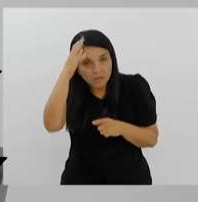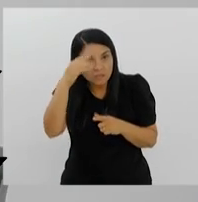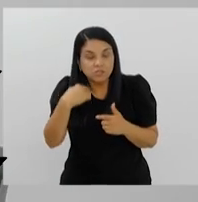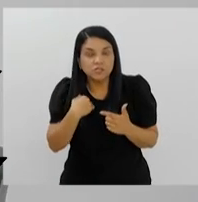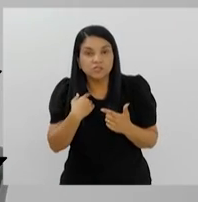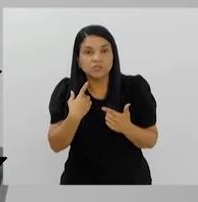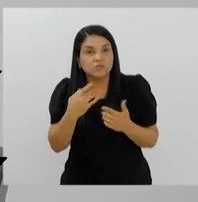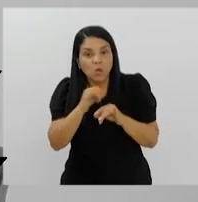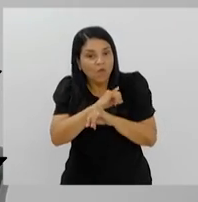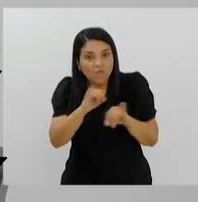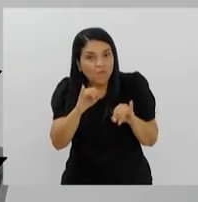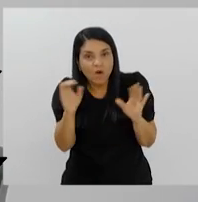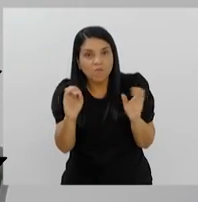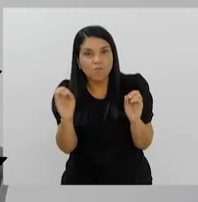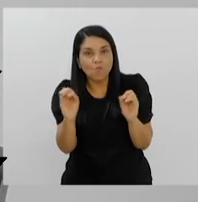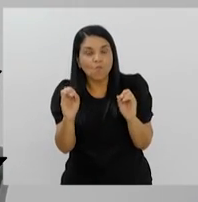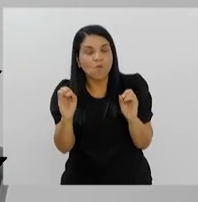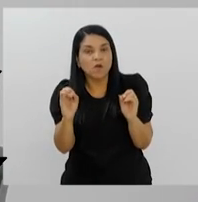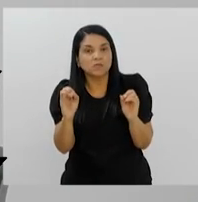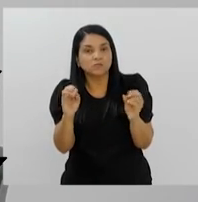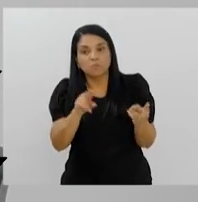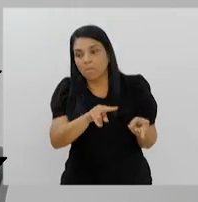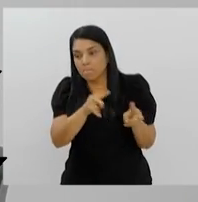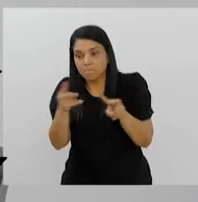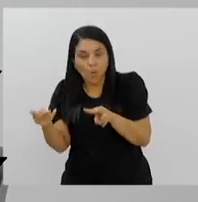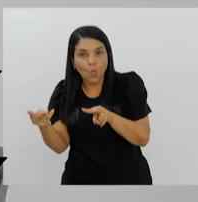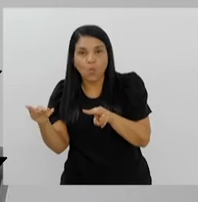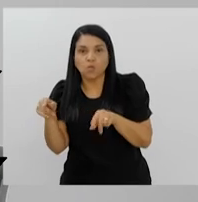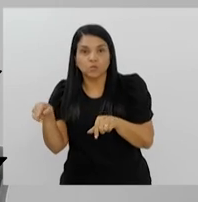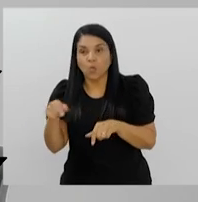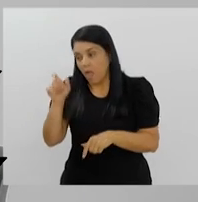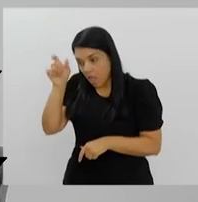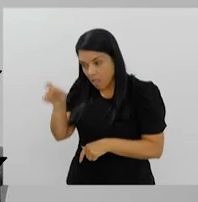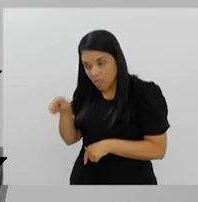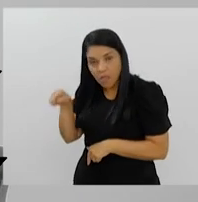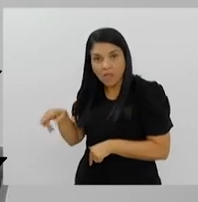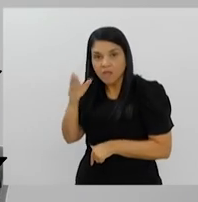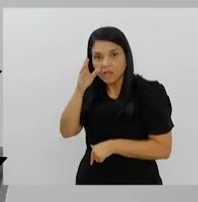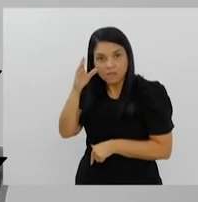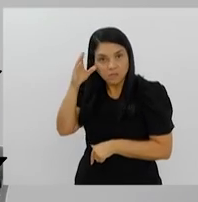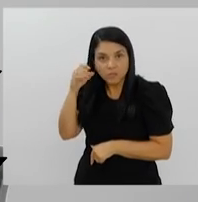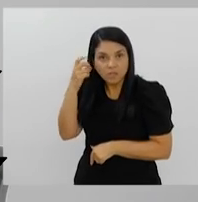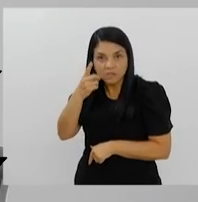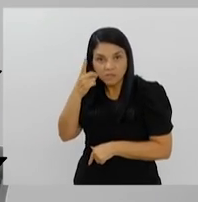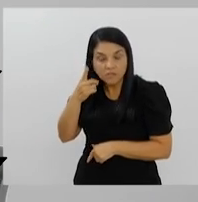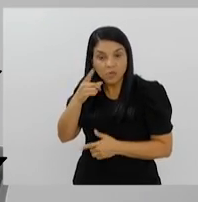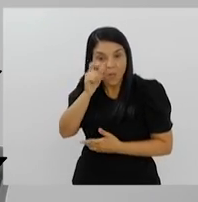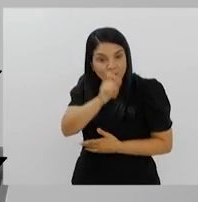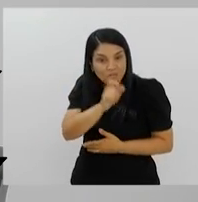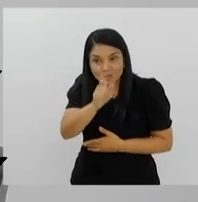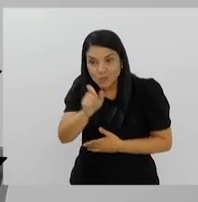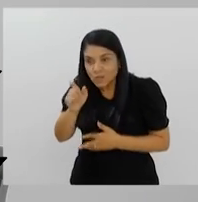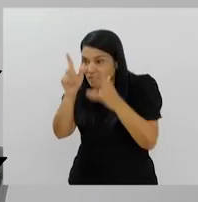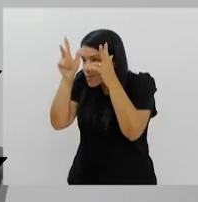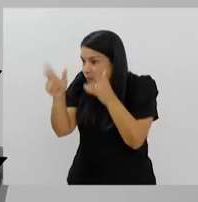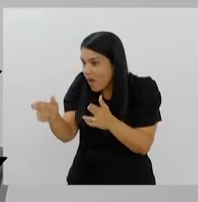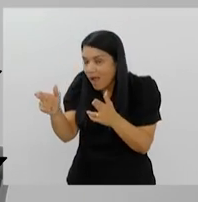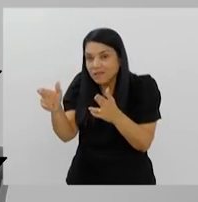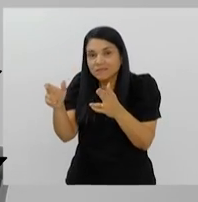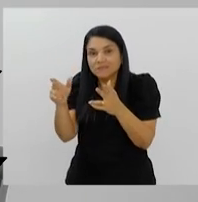empresa não é um relato da deputada Célia como cliente não são dezenas e dezenas de relatos